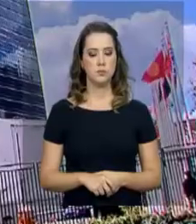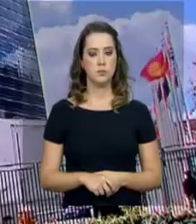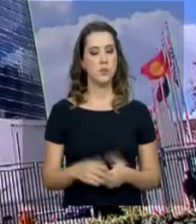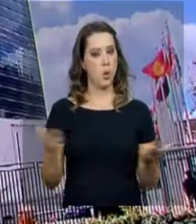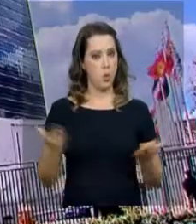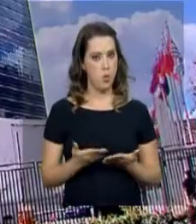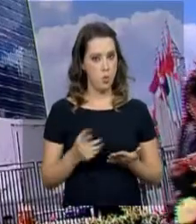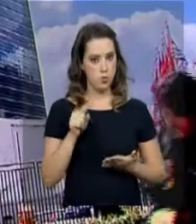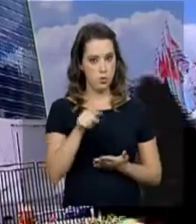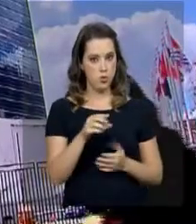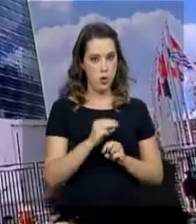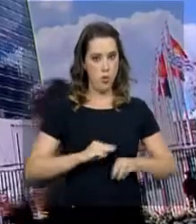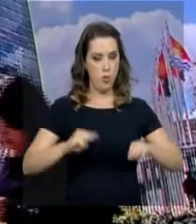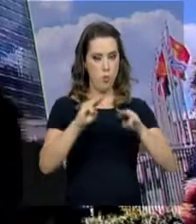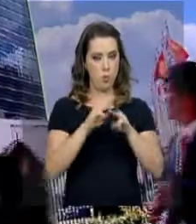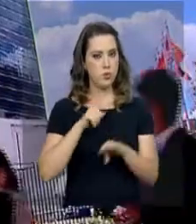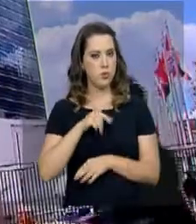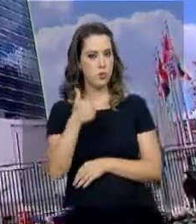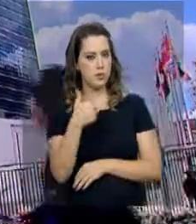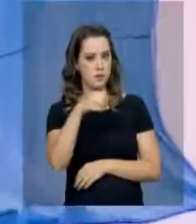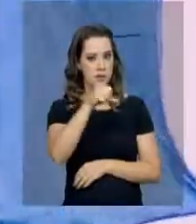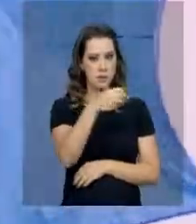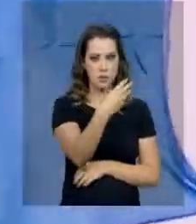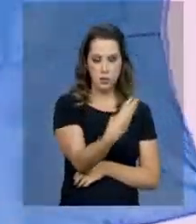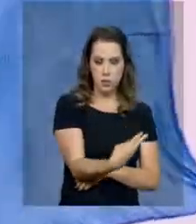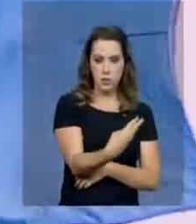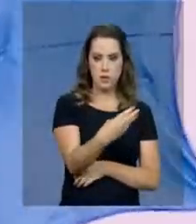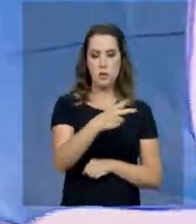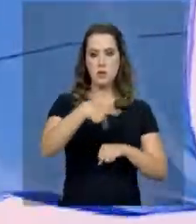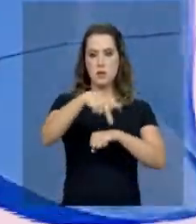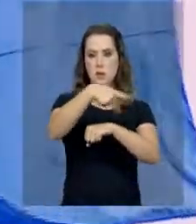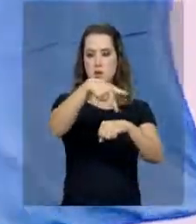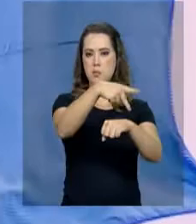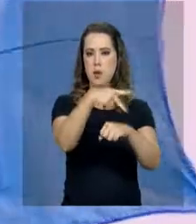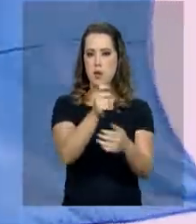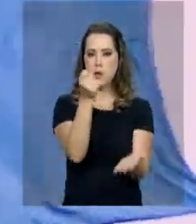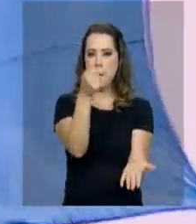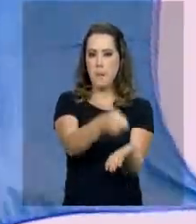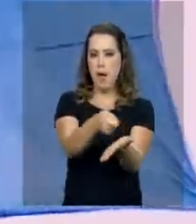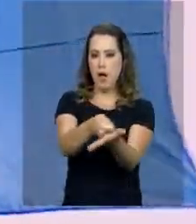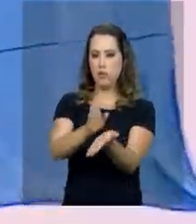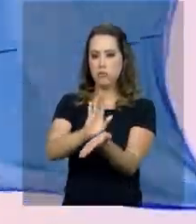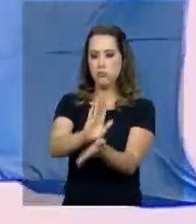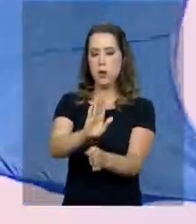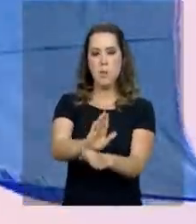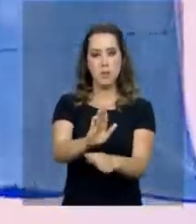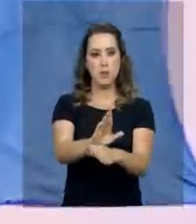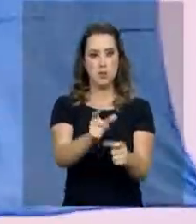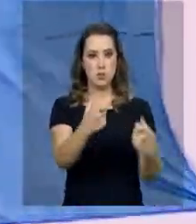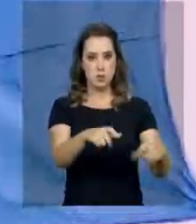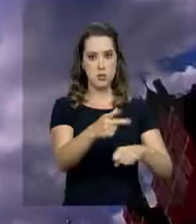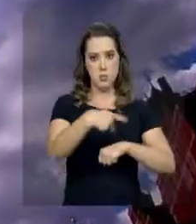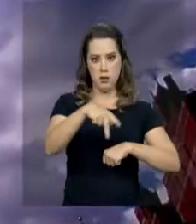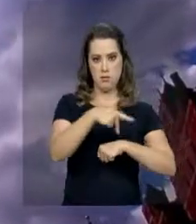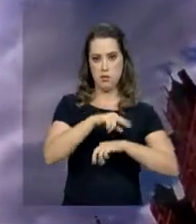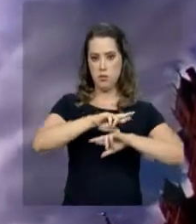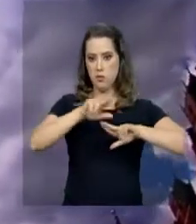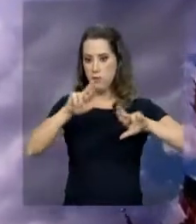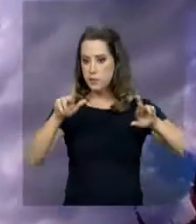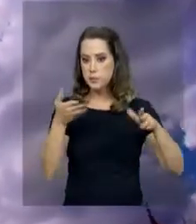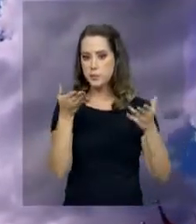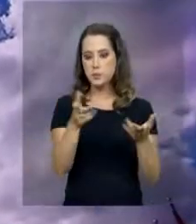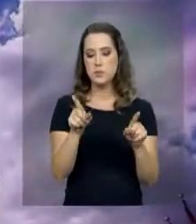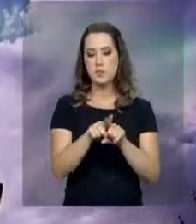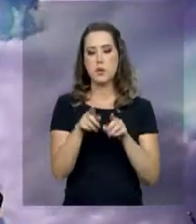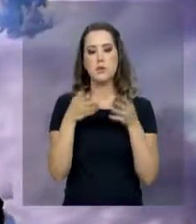Atualmente, a ONU conta com 193 países e é financiada a partir de contribuições dessas nações. Também